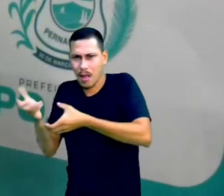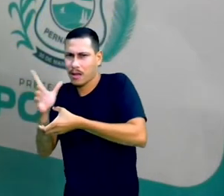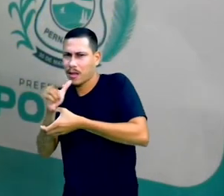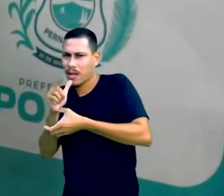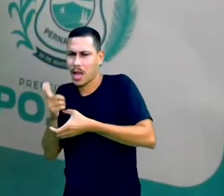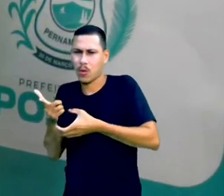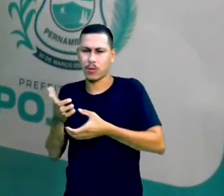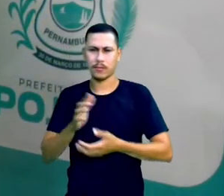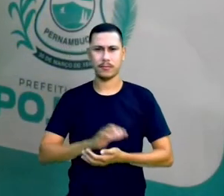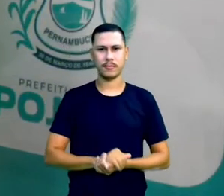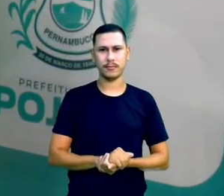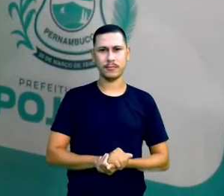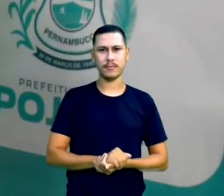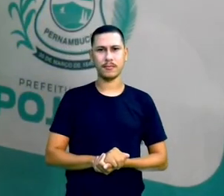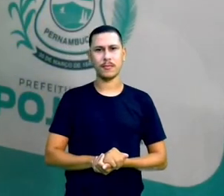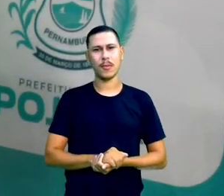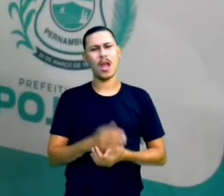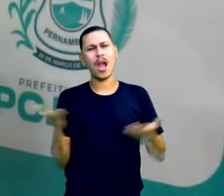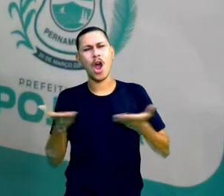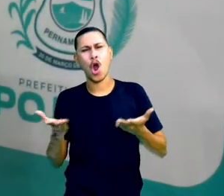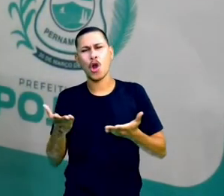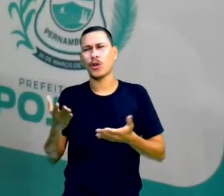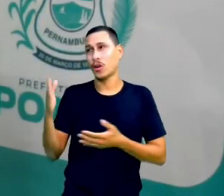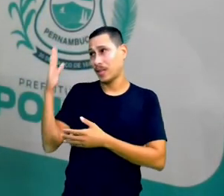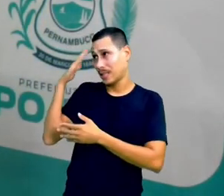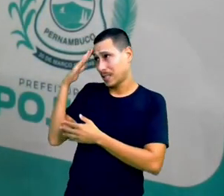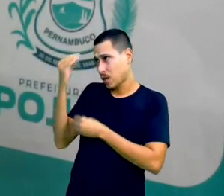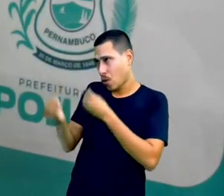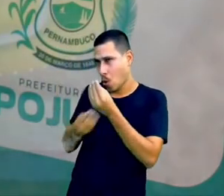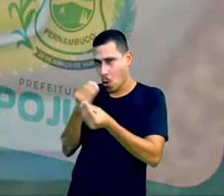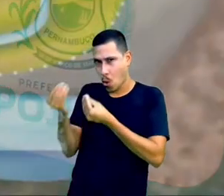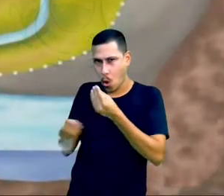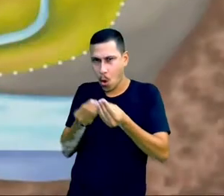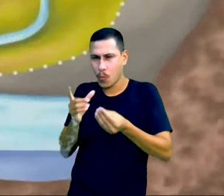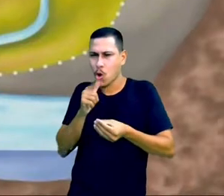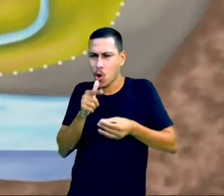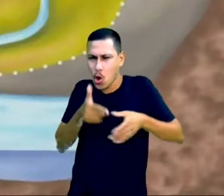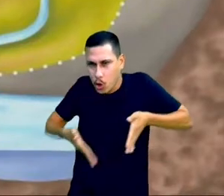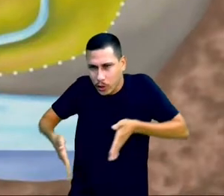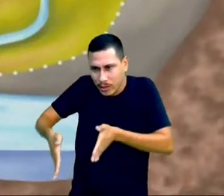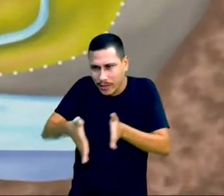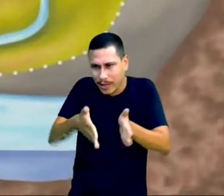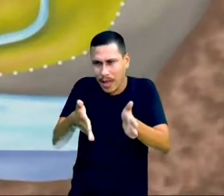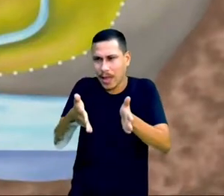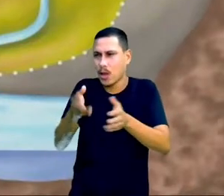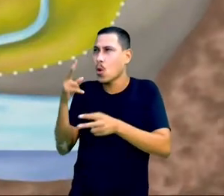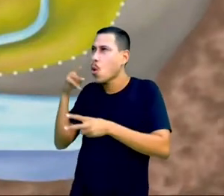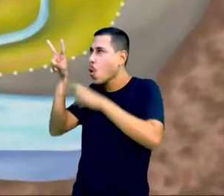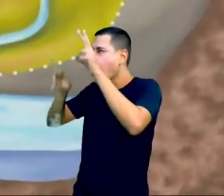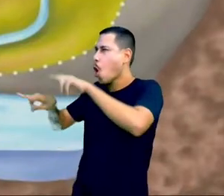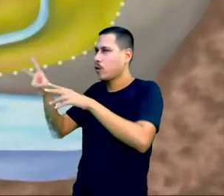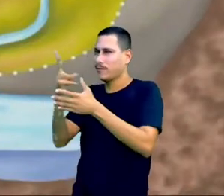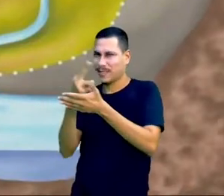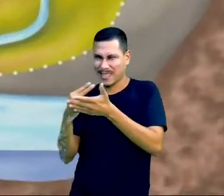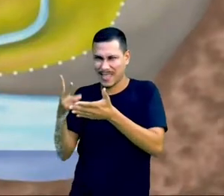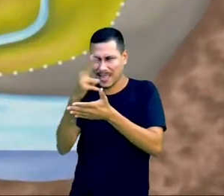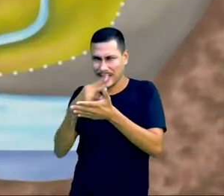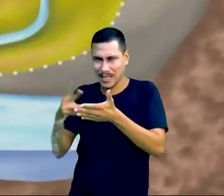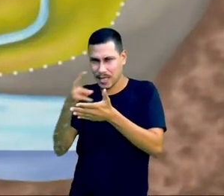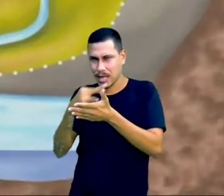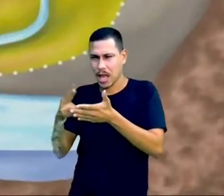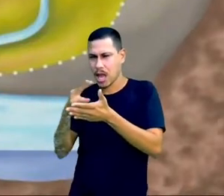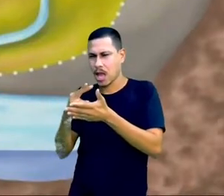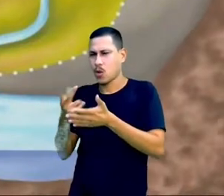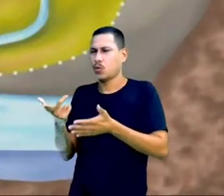ver agora como são as partes de um rio, certo? A gente tem aqui um desenho de uma bacia